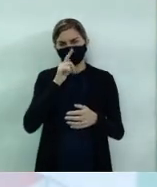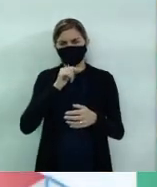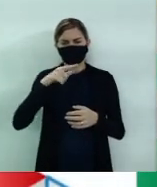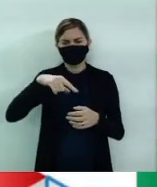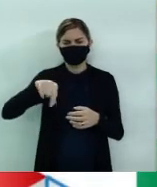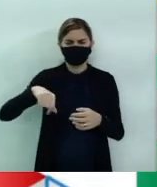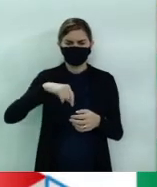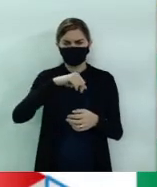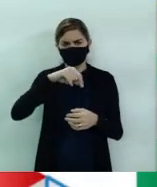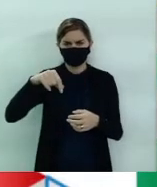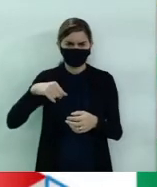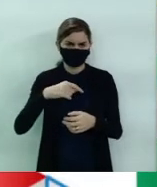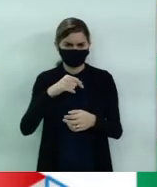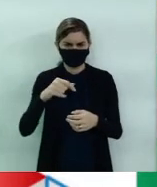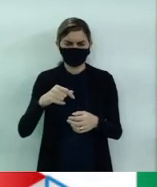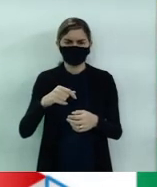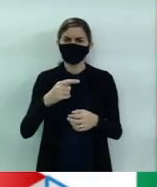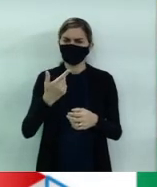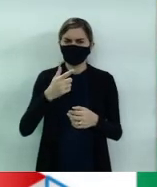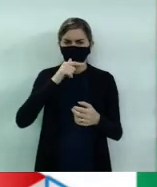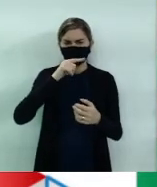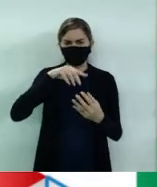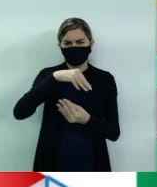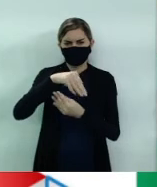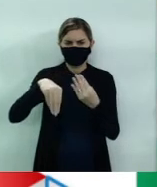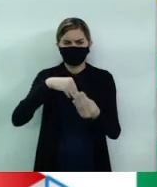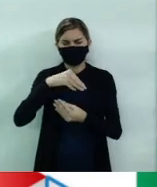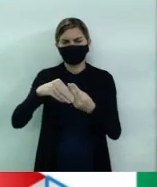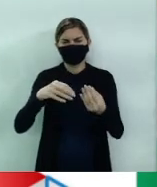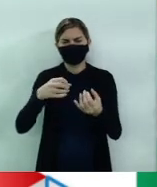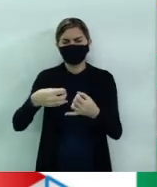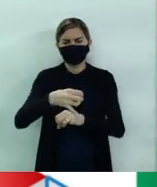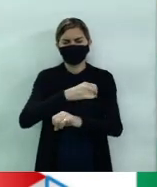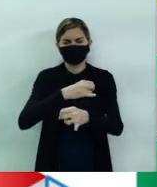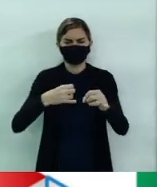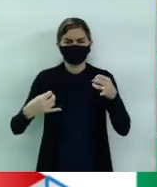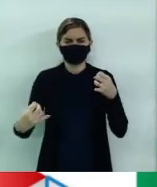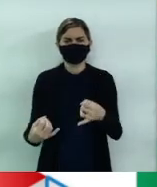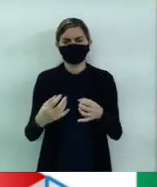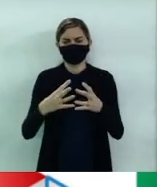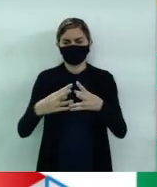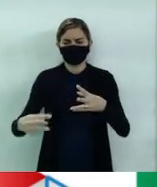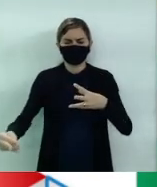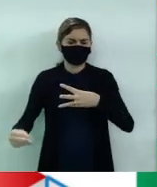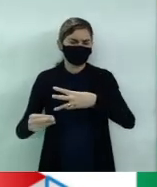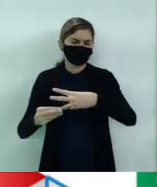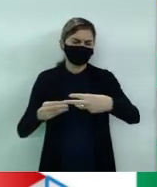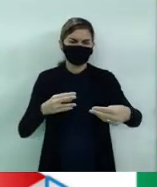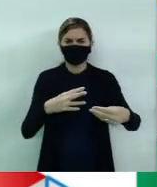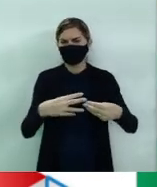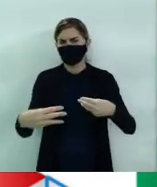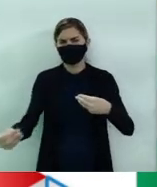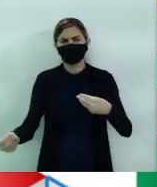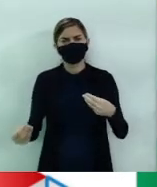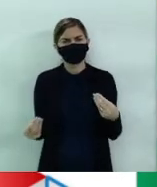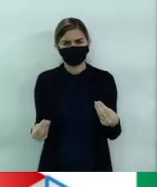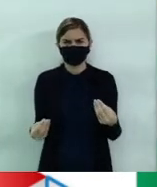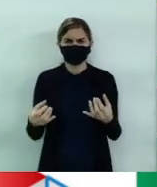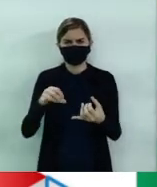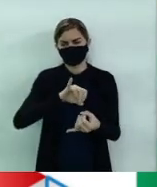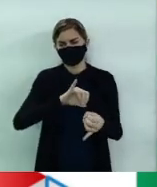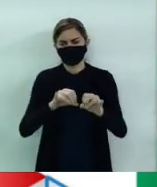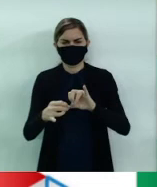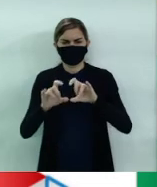quando colocamos sal em águas, os íons eles vão dissociar, como demonstra a equação